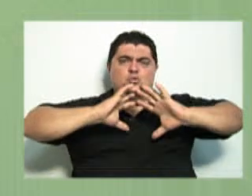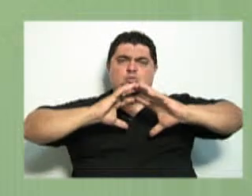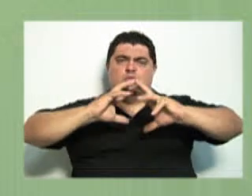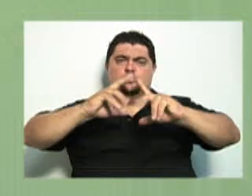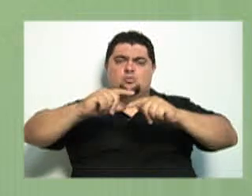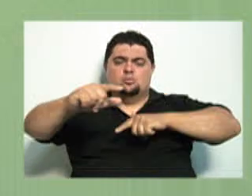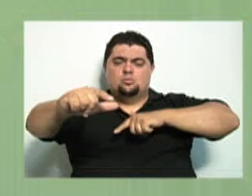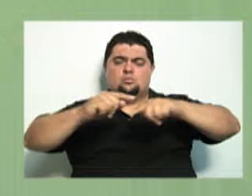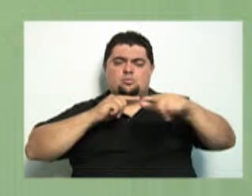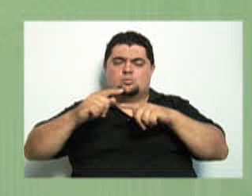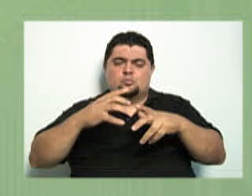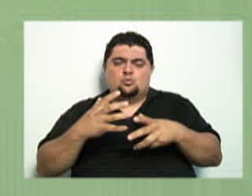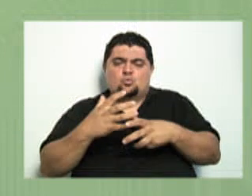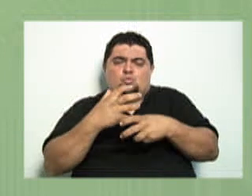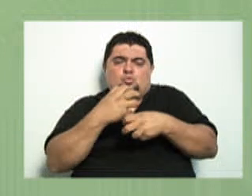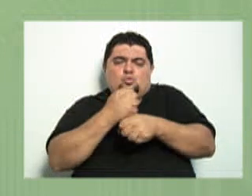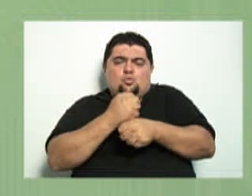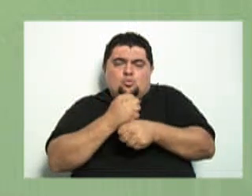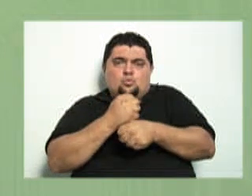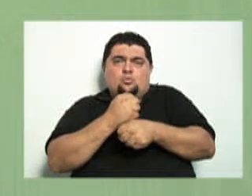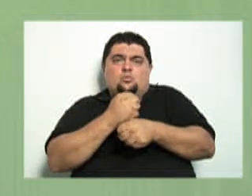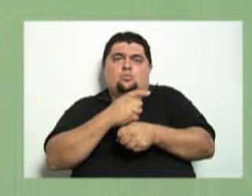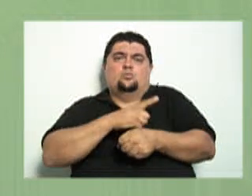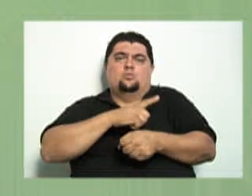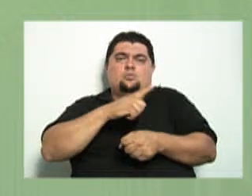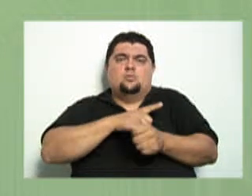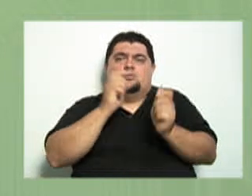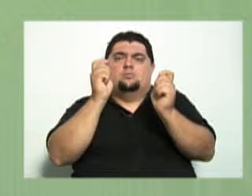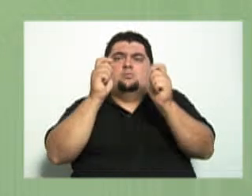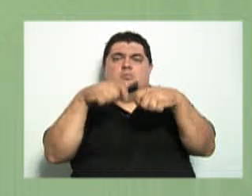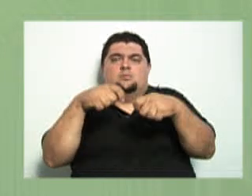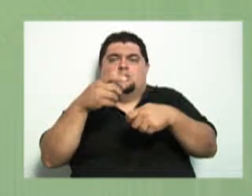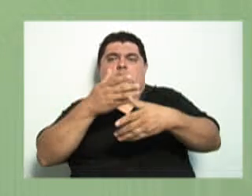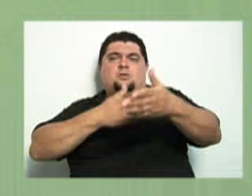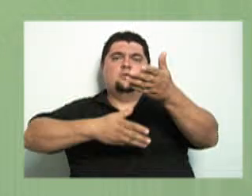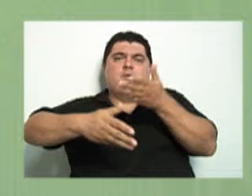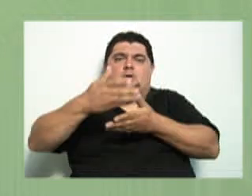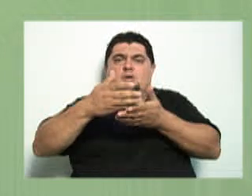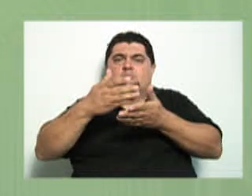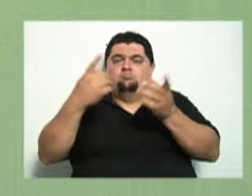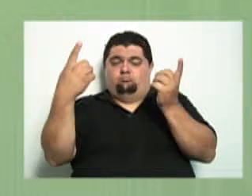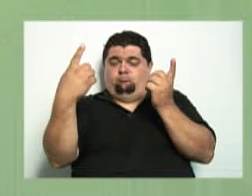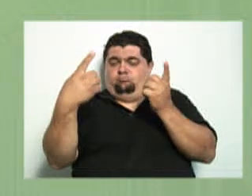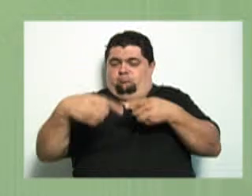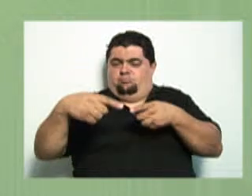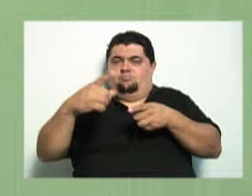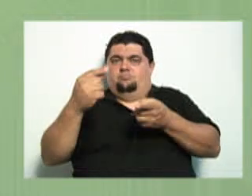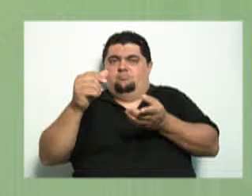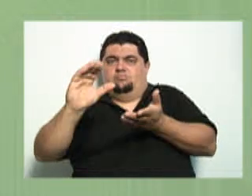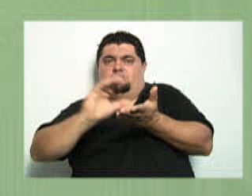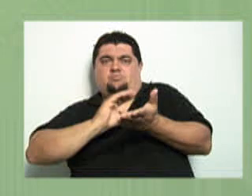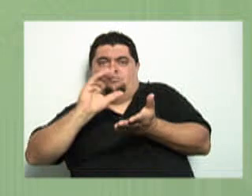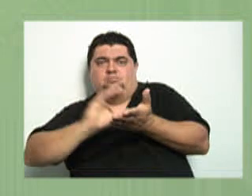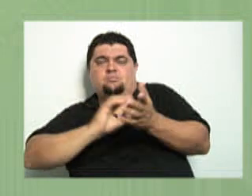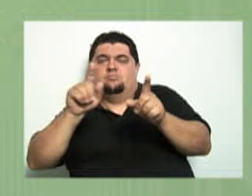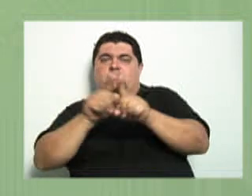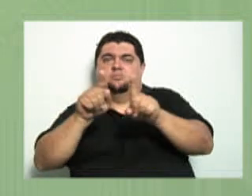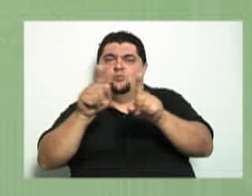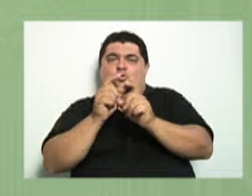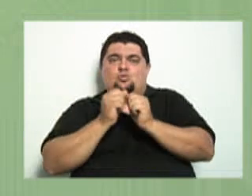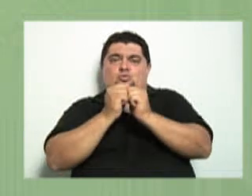estão trabalhando de forma concertada na competição econômica com as demais